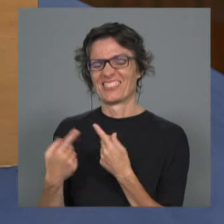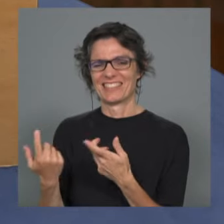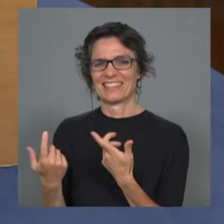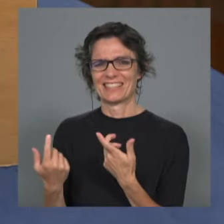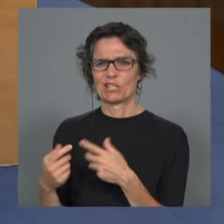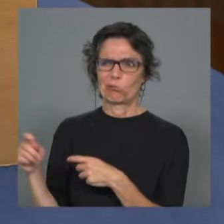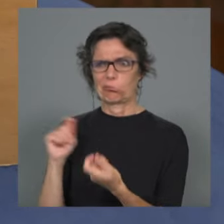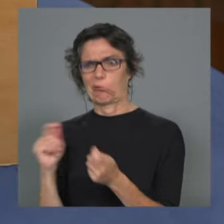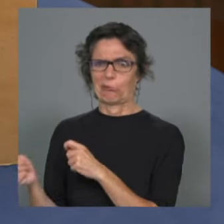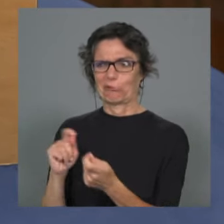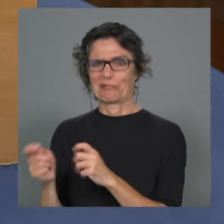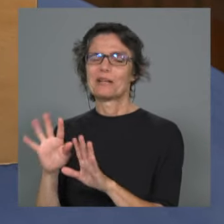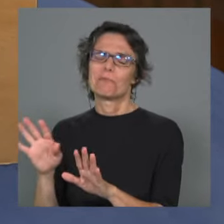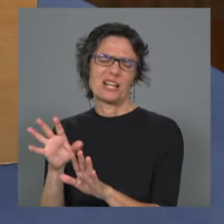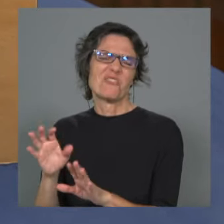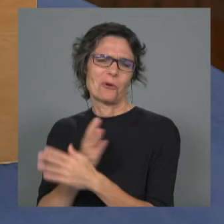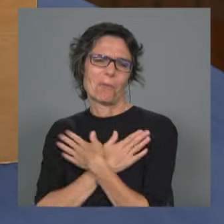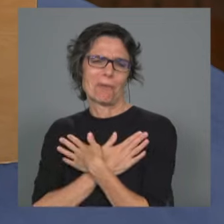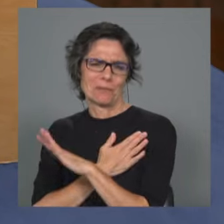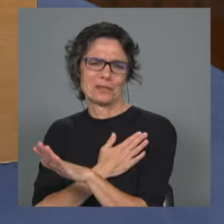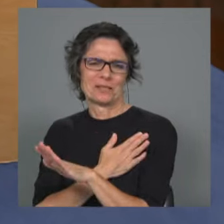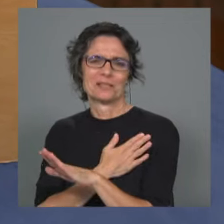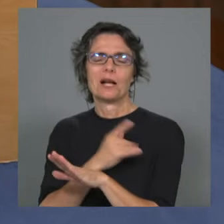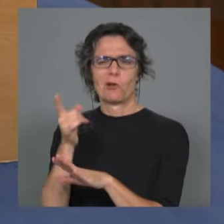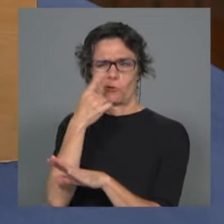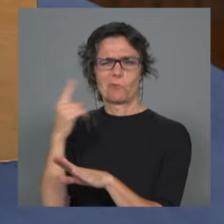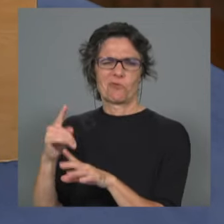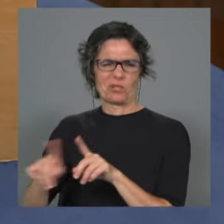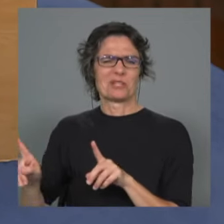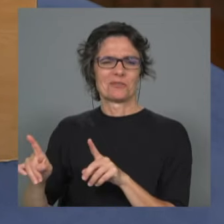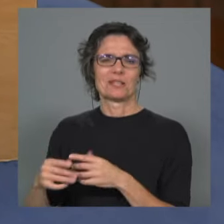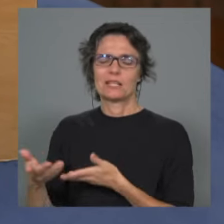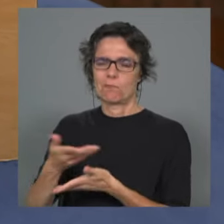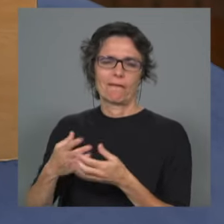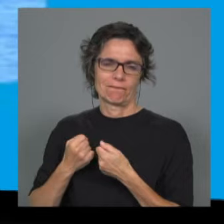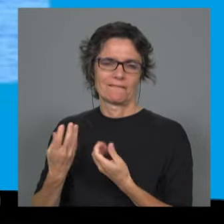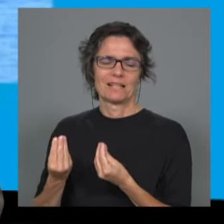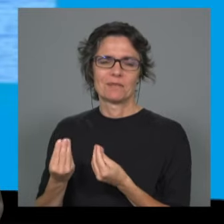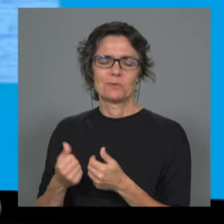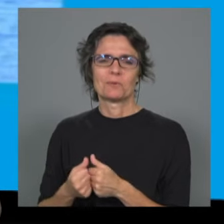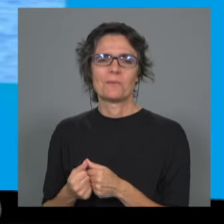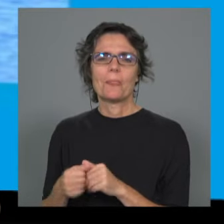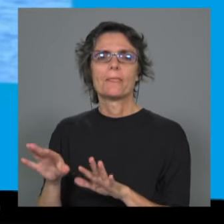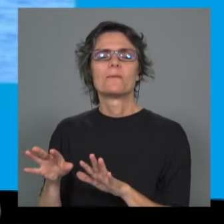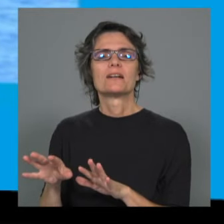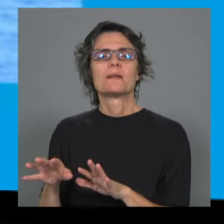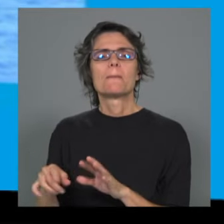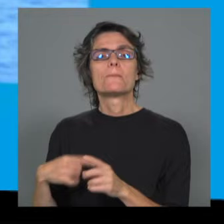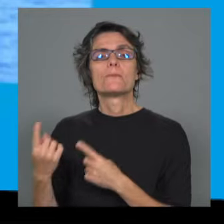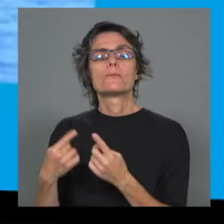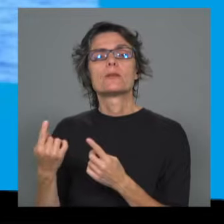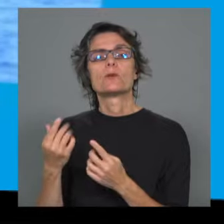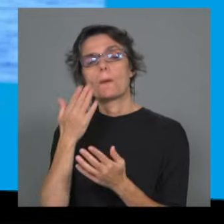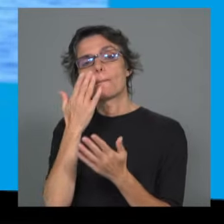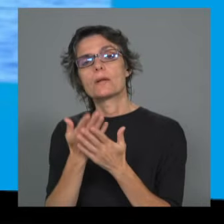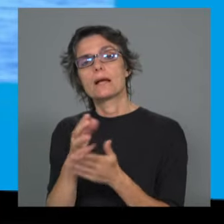alguma discussão, mas uma discussão muito amigável. Somos pessoas diferentes, mas que nos damos muito bem. Eu acho que quando nós professamos a pobreza,